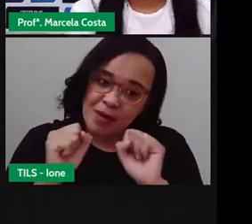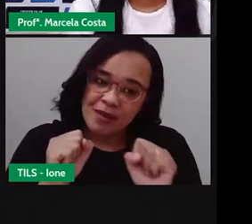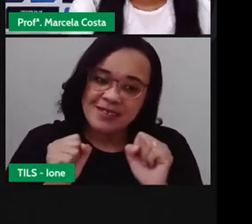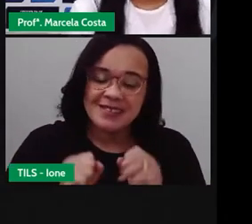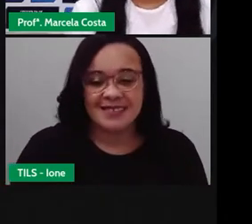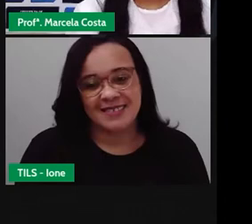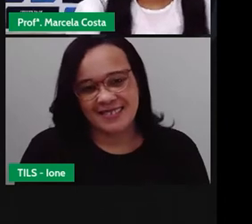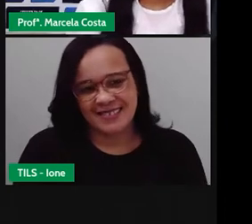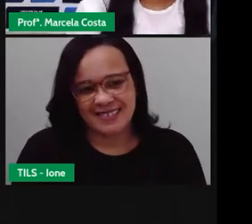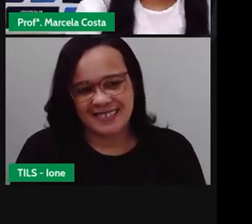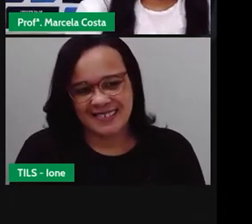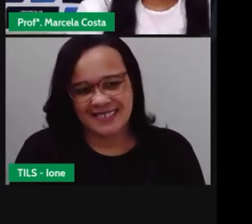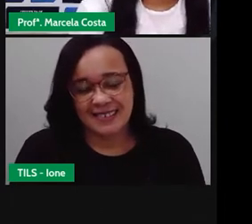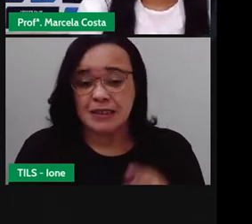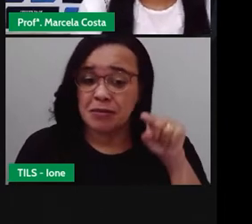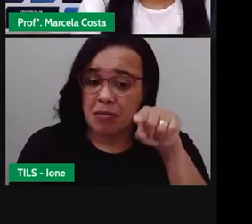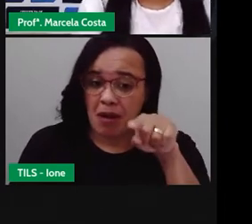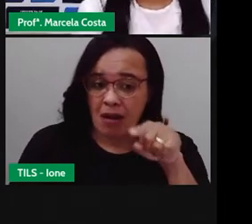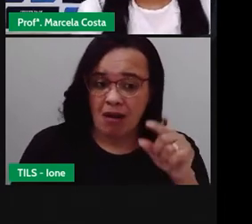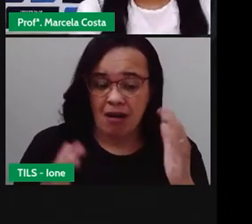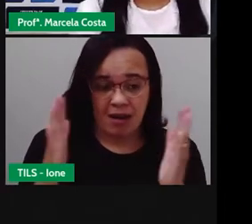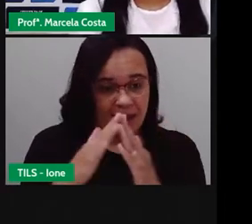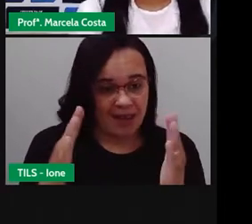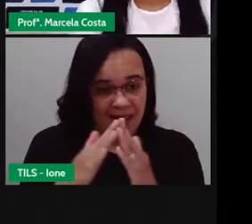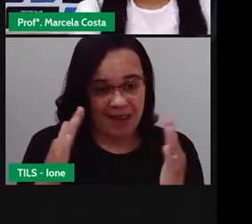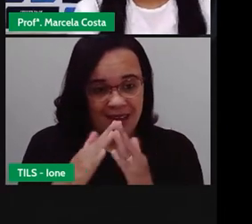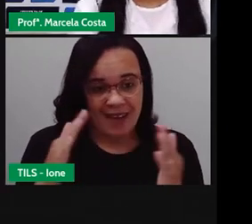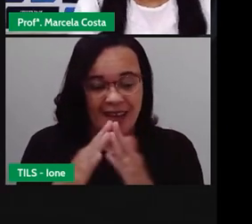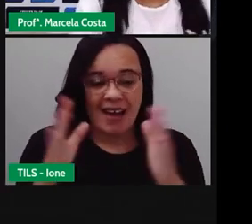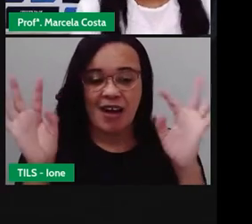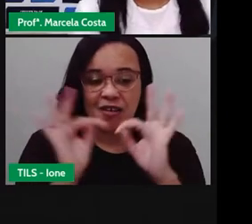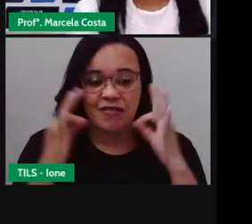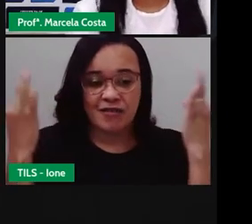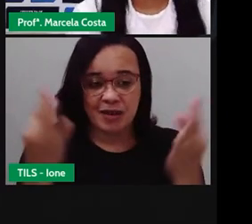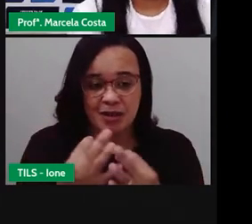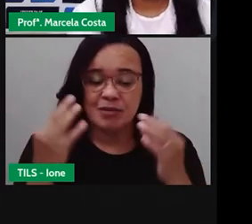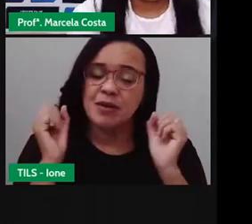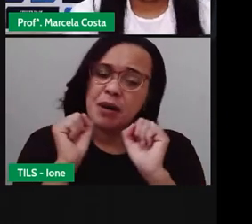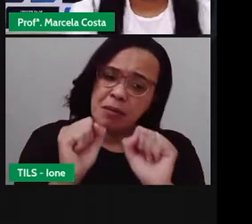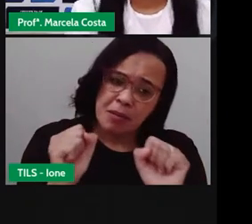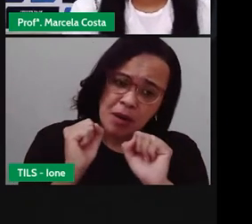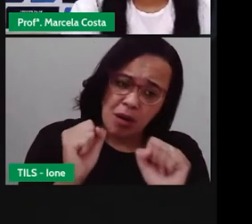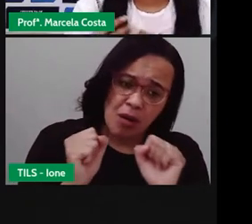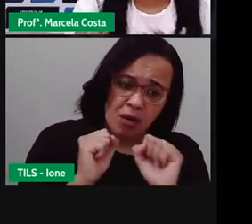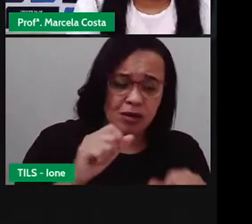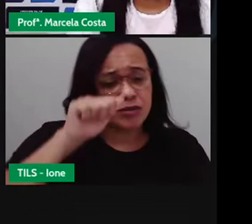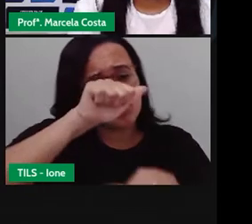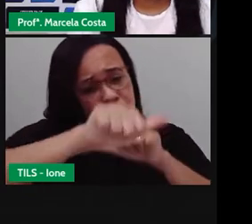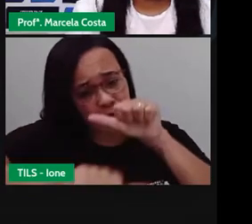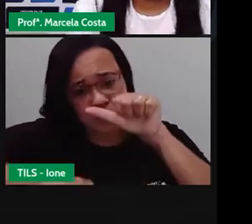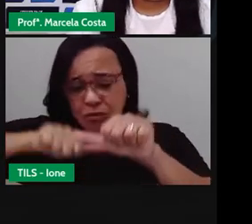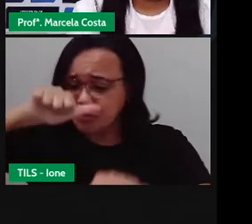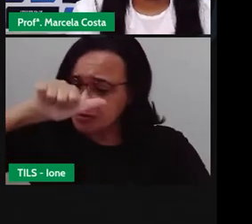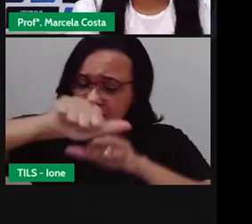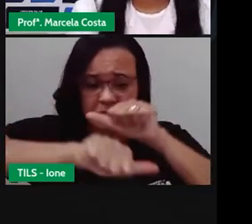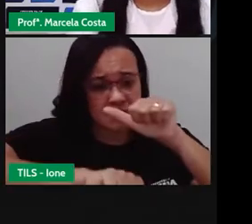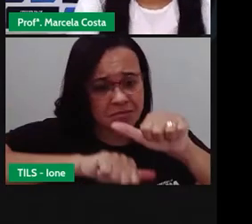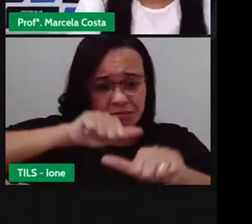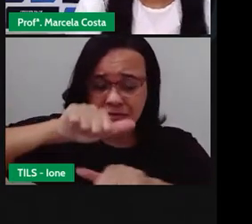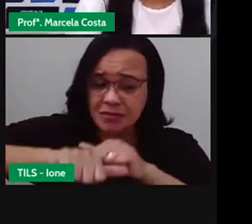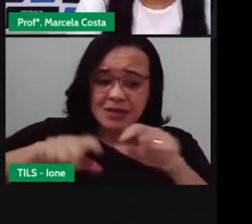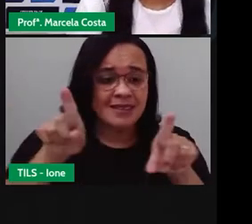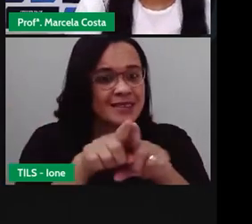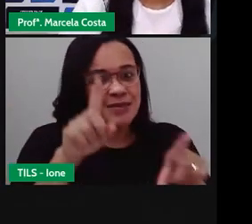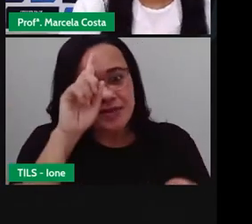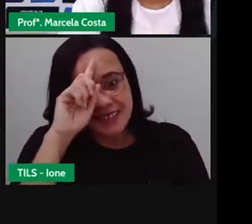dança. Mas aí, na sua casa, junto com seus familiares, você pode variar, inventar outros passos, tá